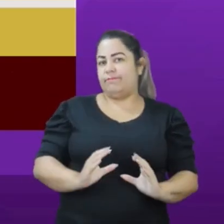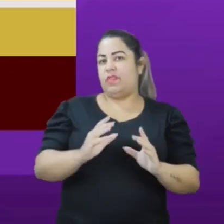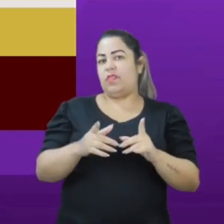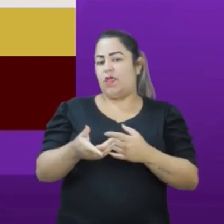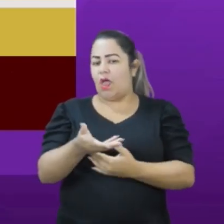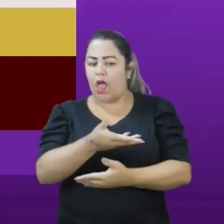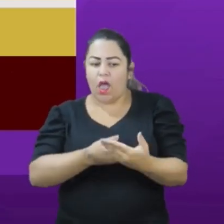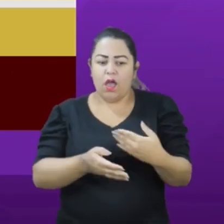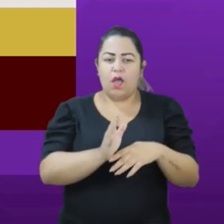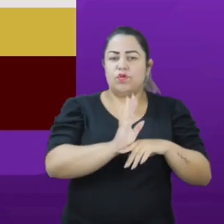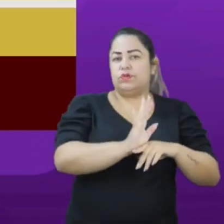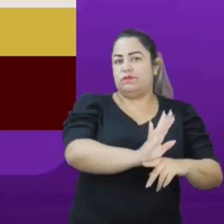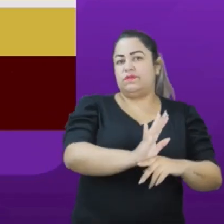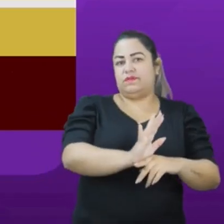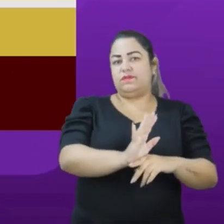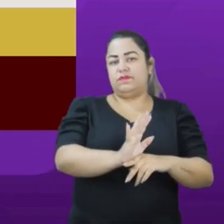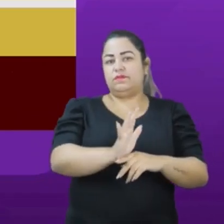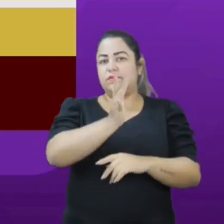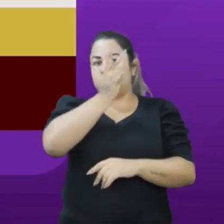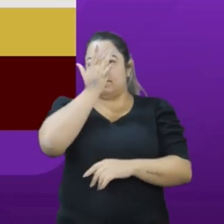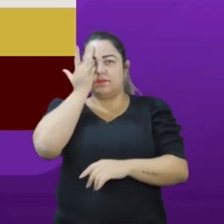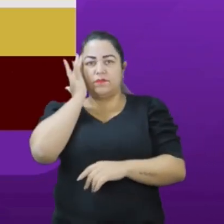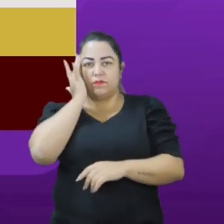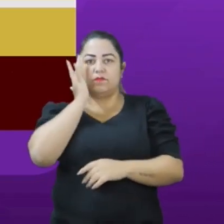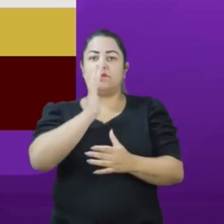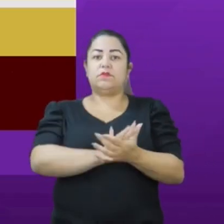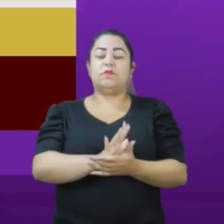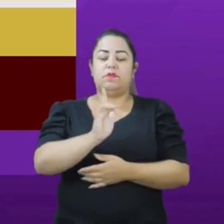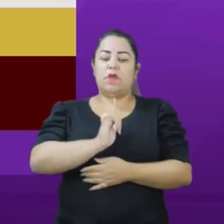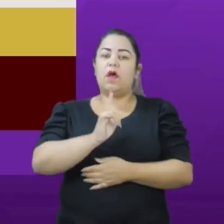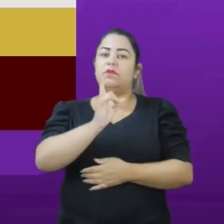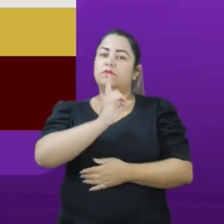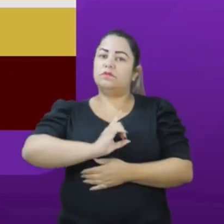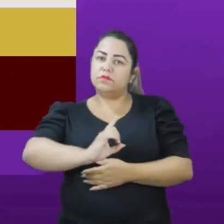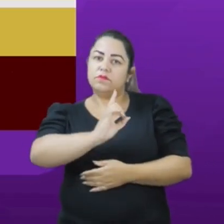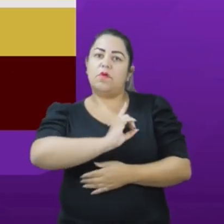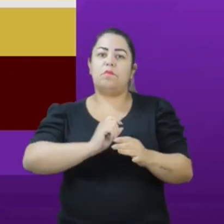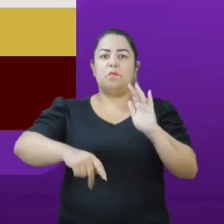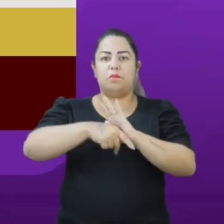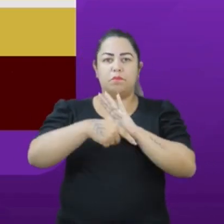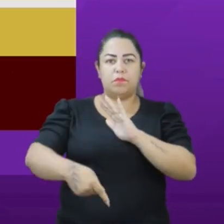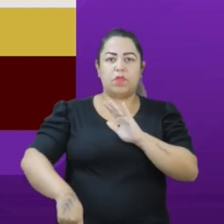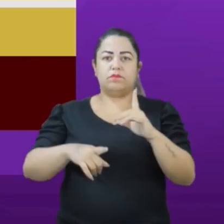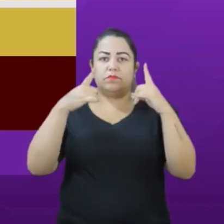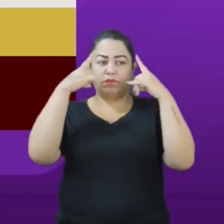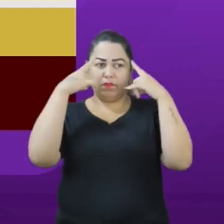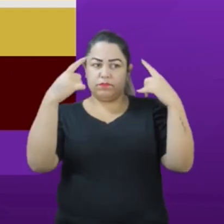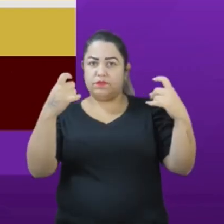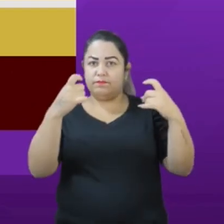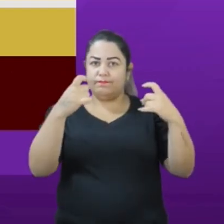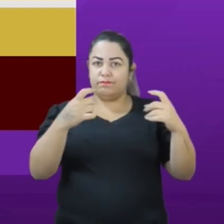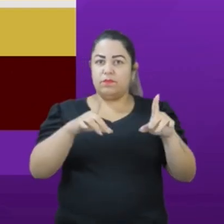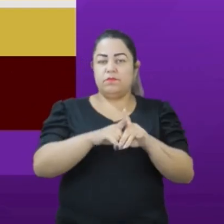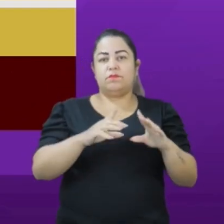essas vítimas. E aí também nós vamos ter as delegacias especializadas, por exemplo, em relação à violência doméstica.